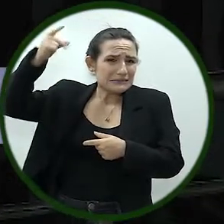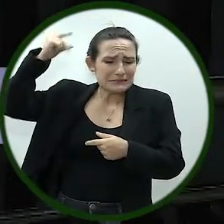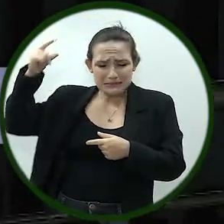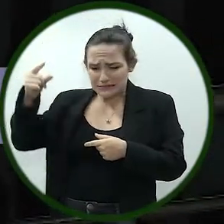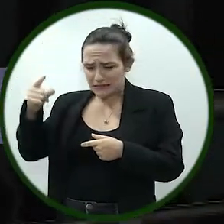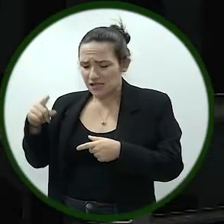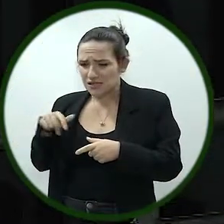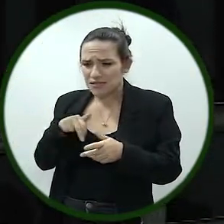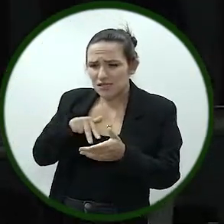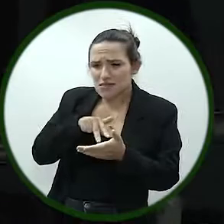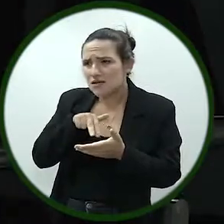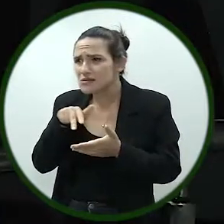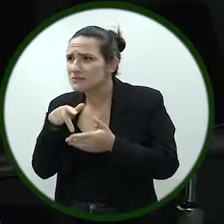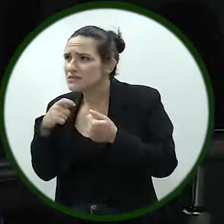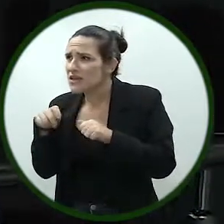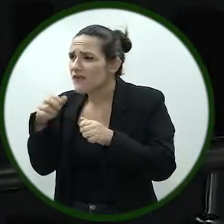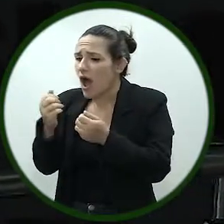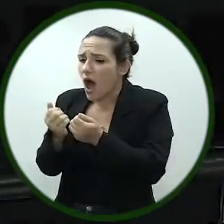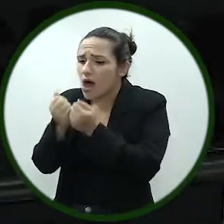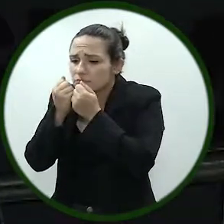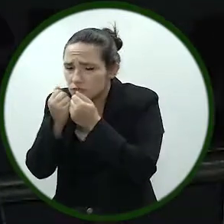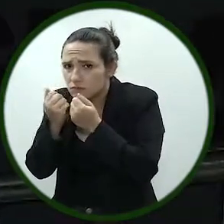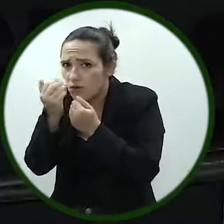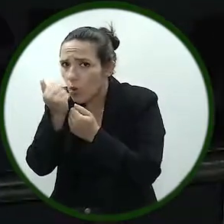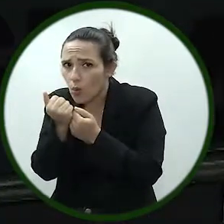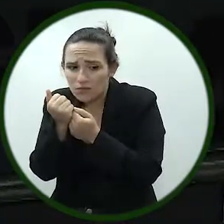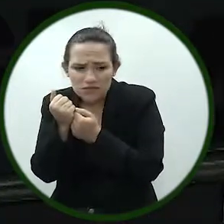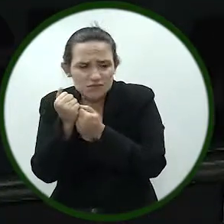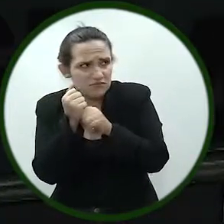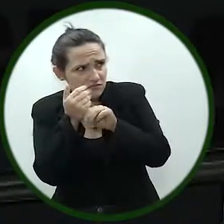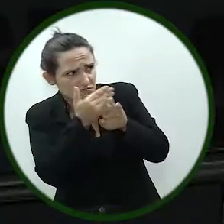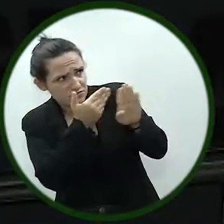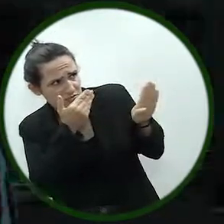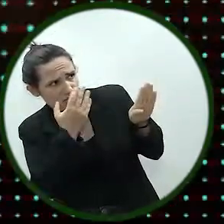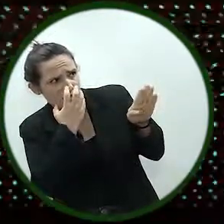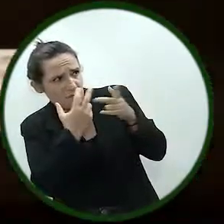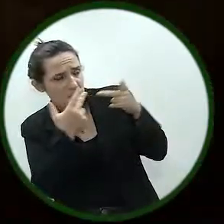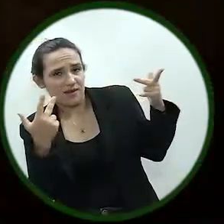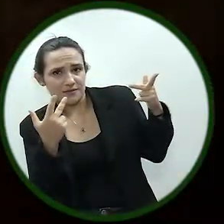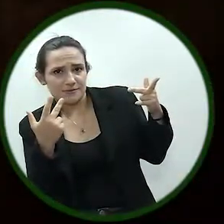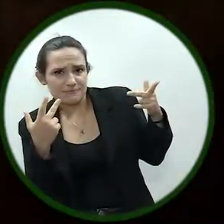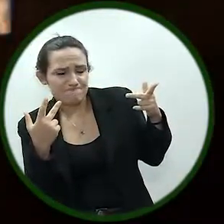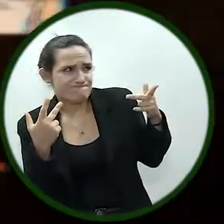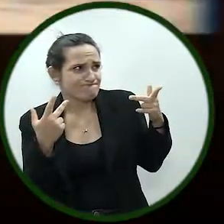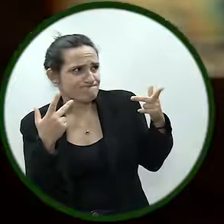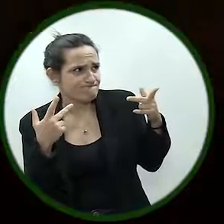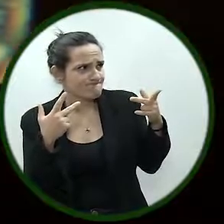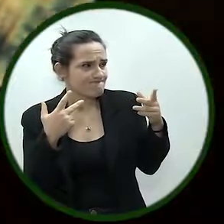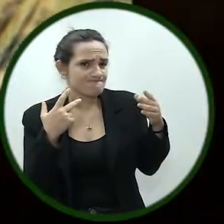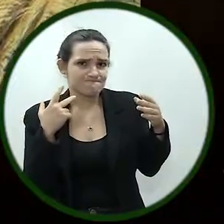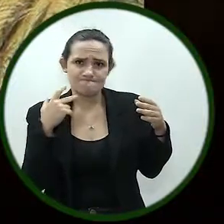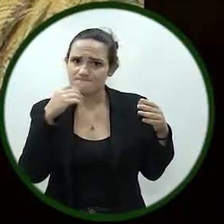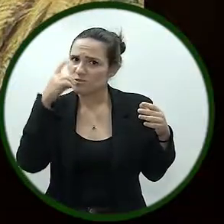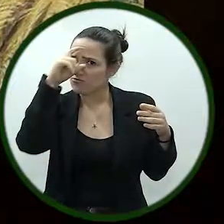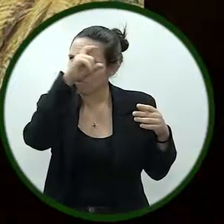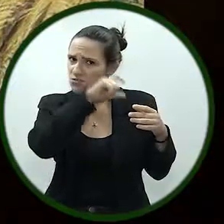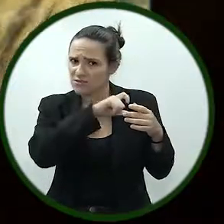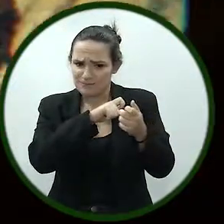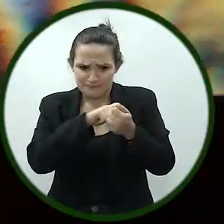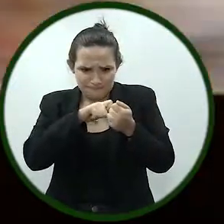para sobreviver ao ambiente, se alimentar, se defender de outros animais. E essa especialização em se adaptar